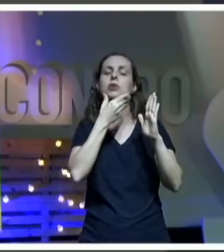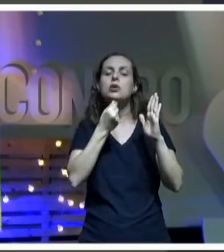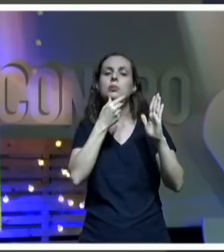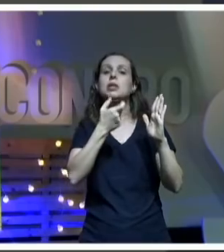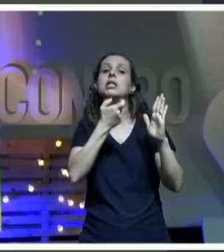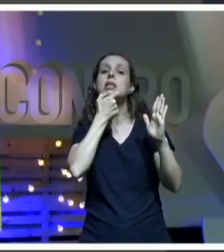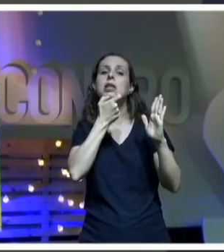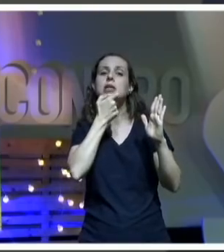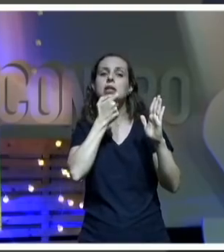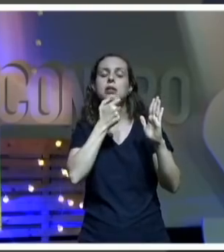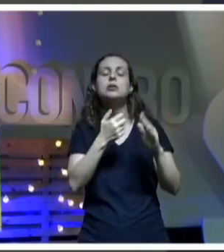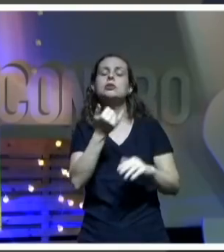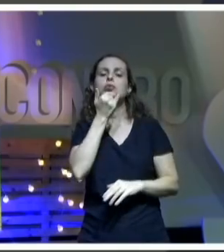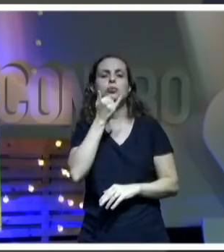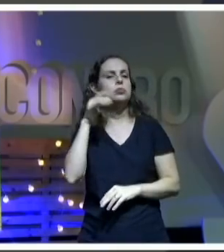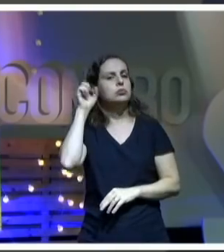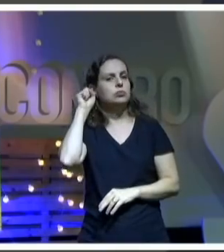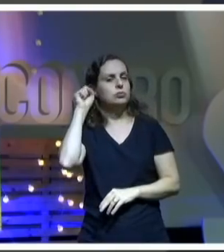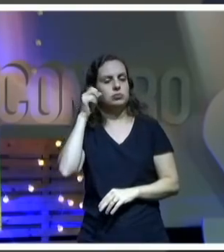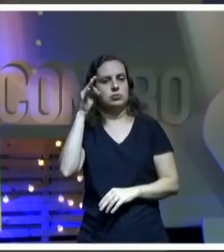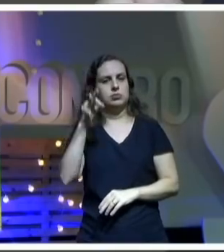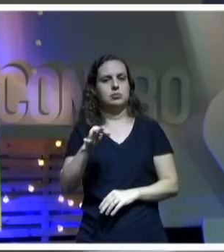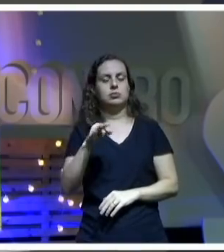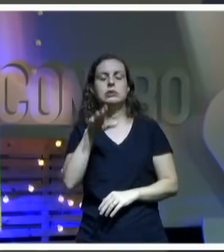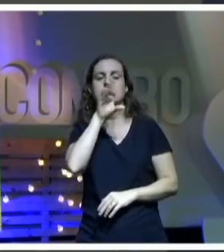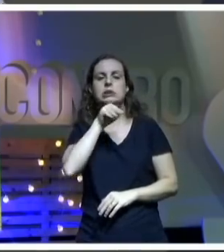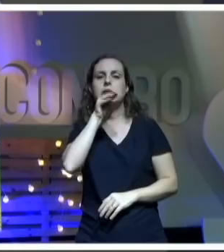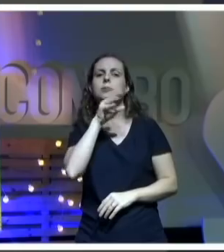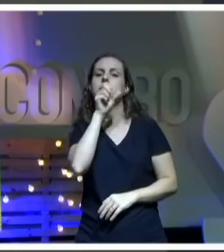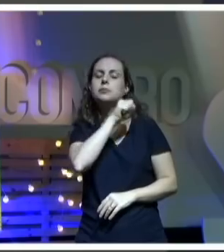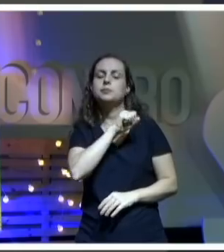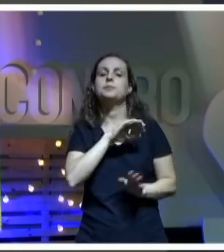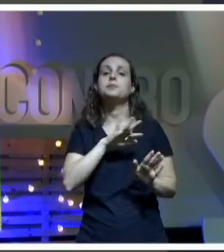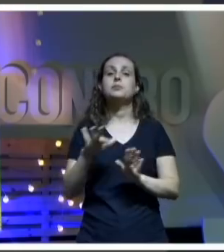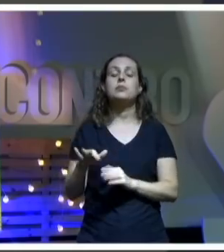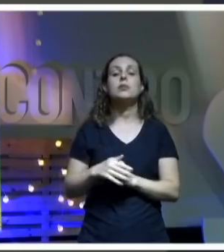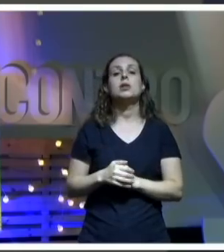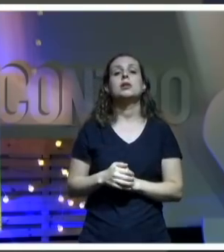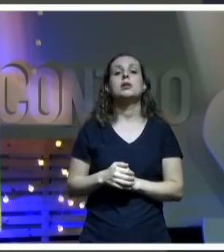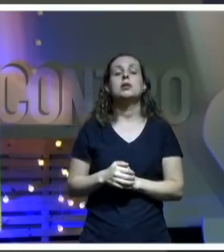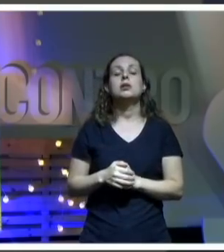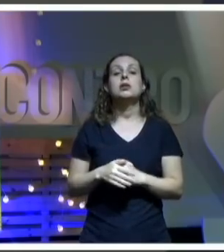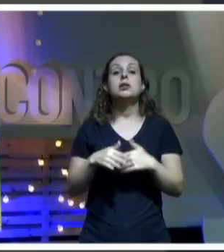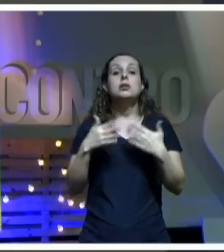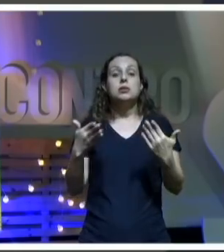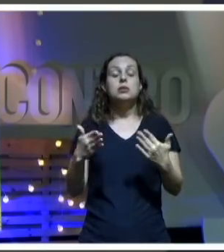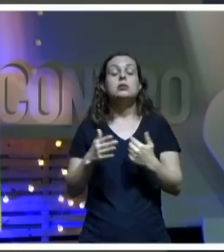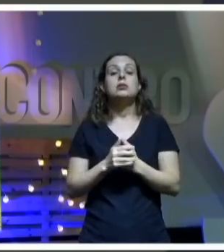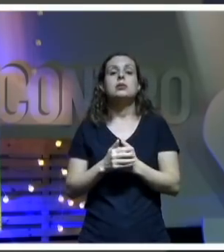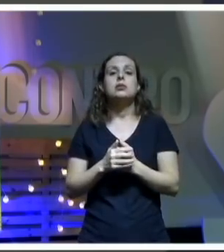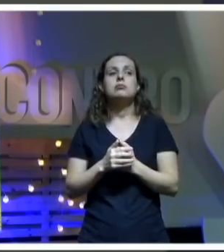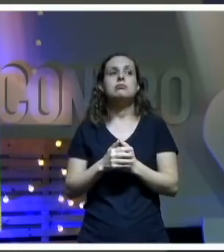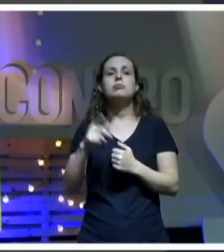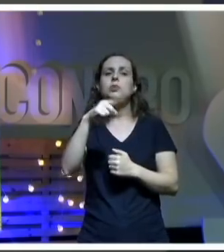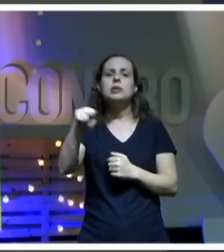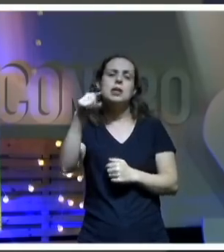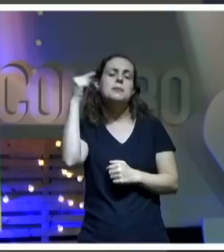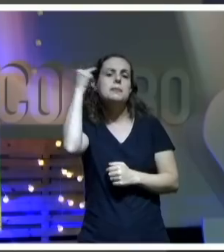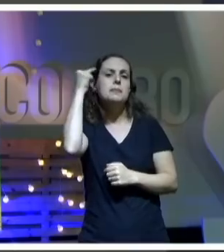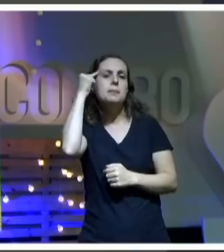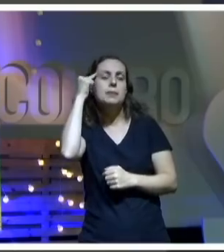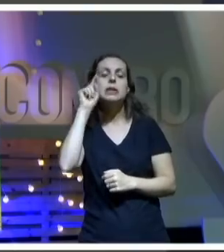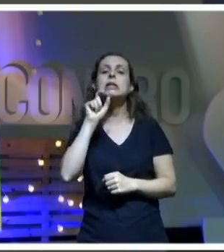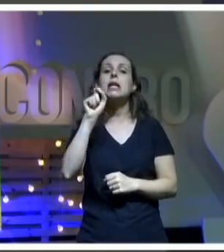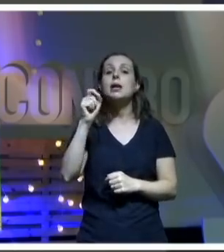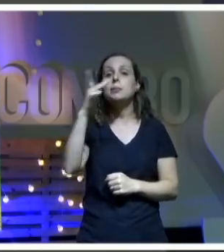pensa nos seus heróis da teologia e nem era pastor da igreja porque quem são as pessoas